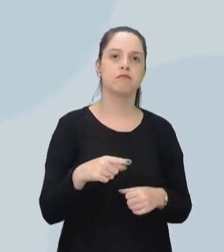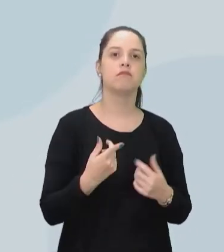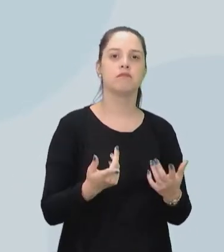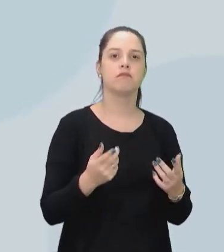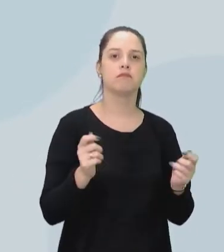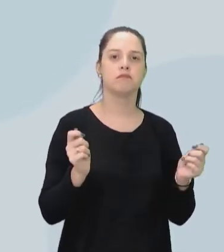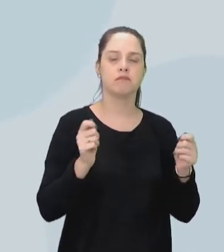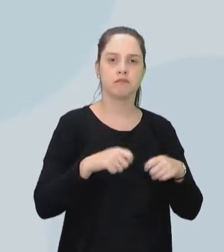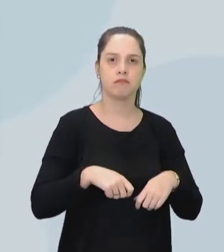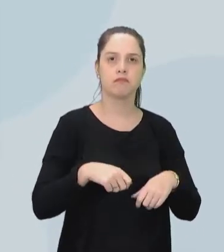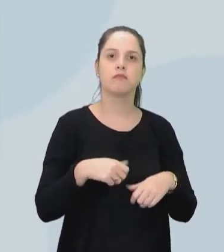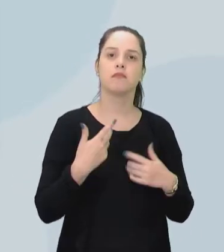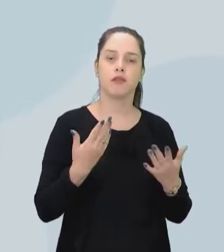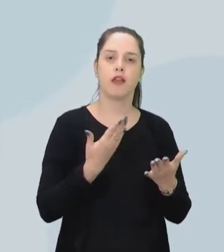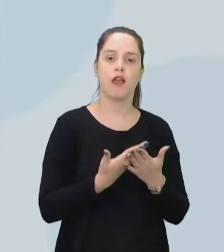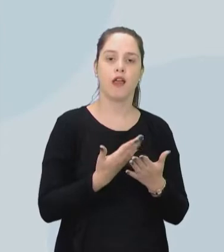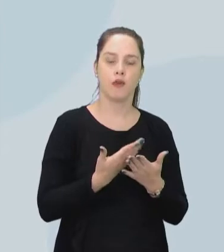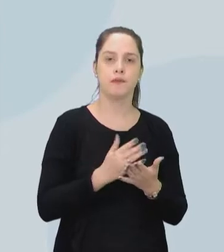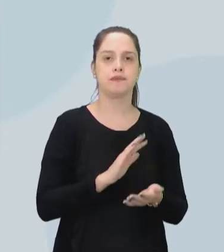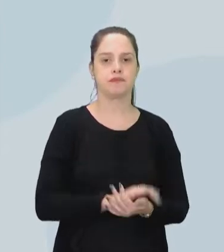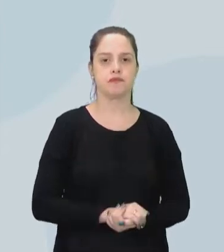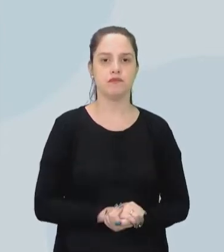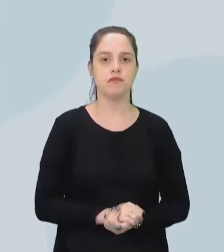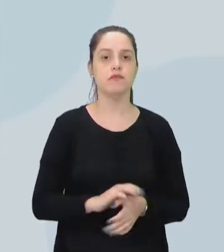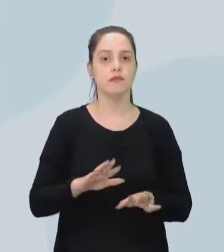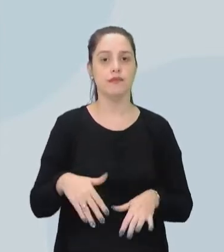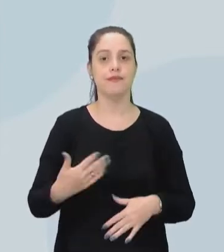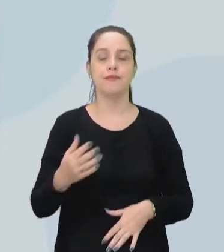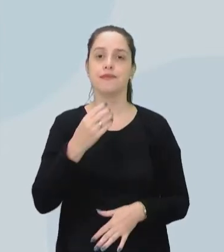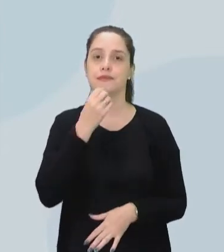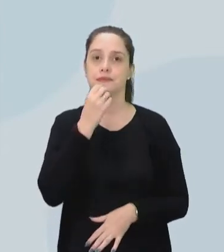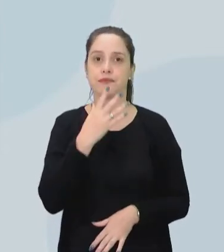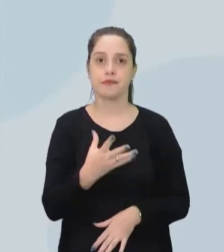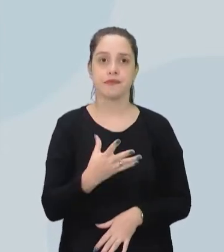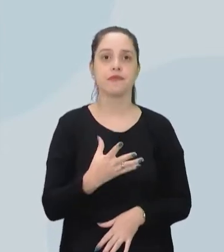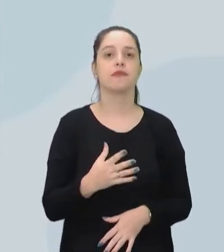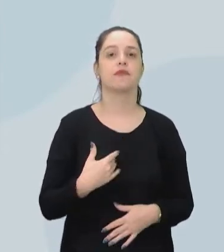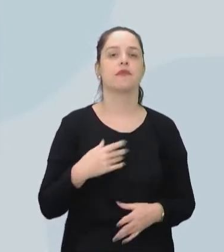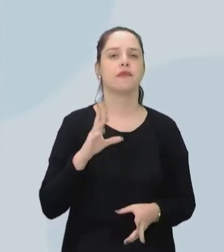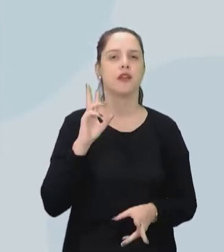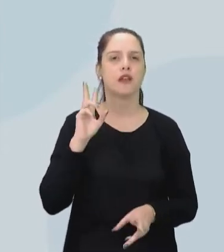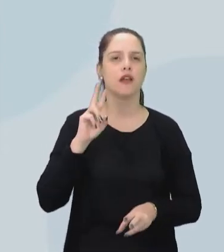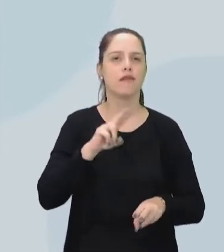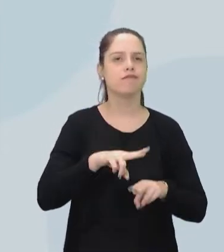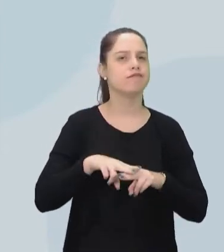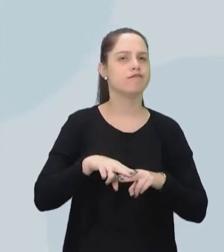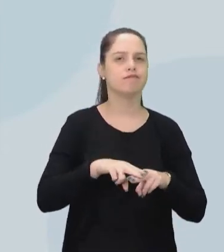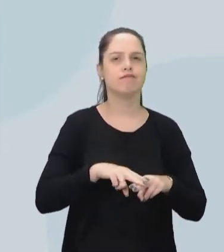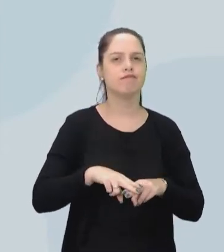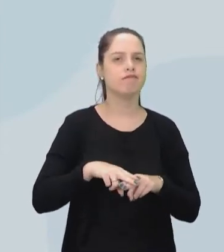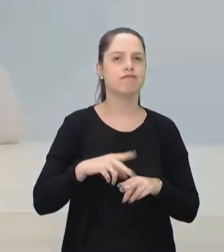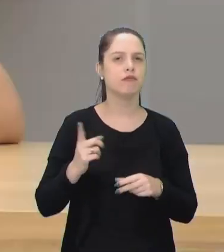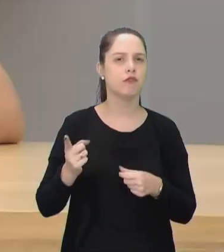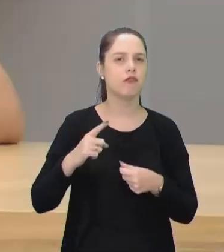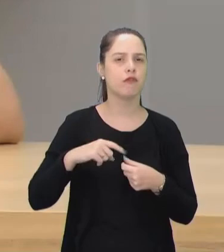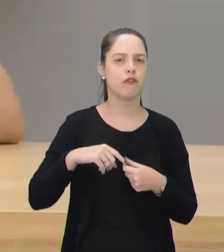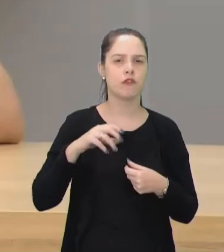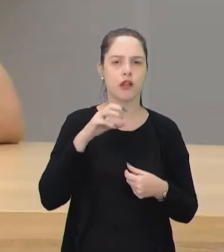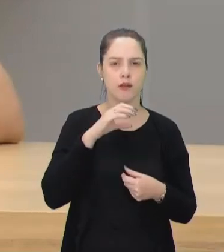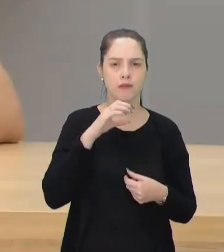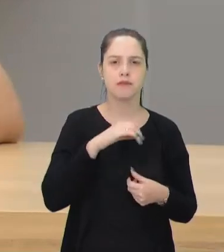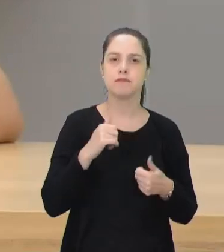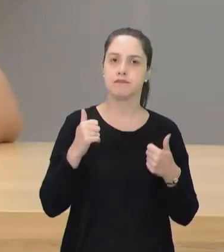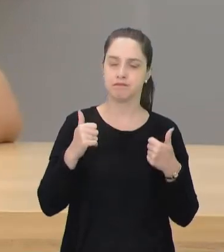mediando a aula. Bem, vamos recapitular, volta aqui para mim rapidinho,